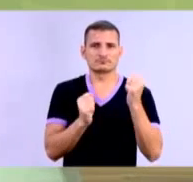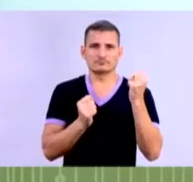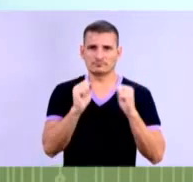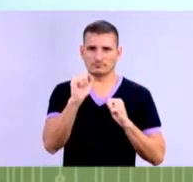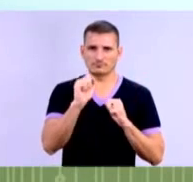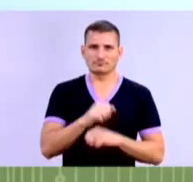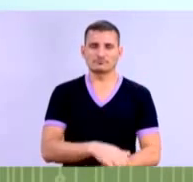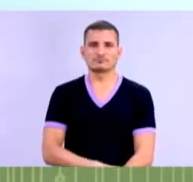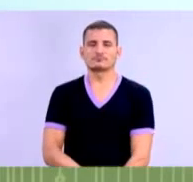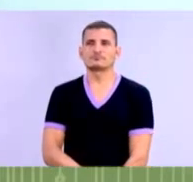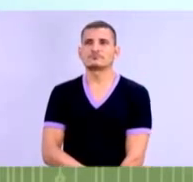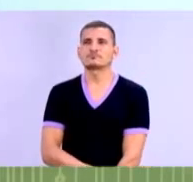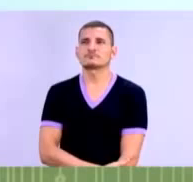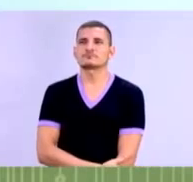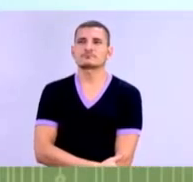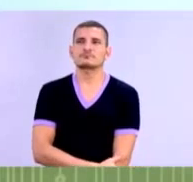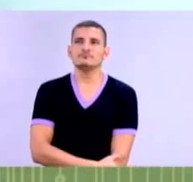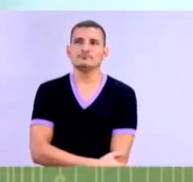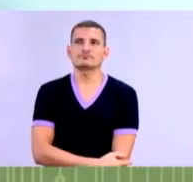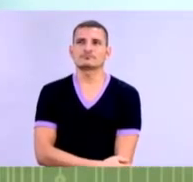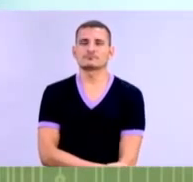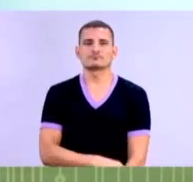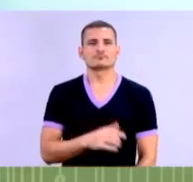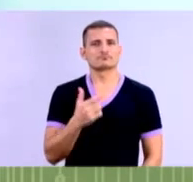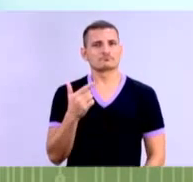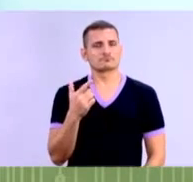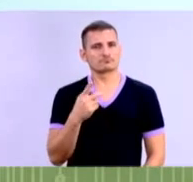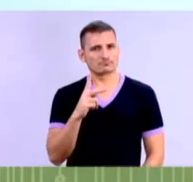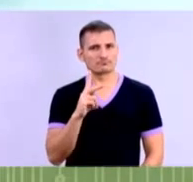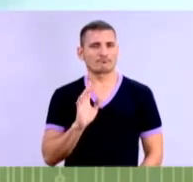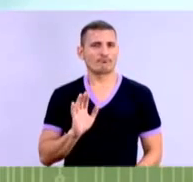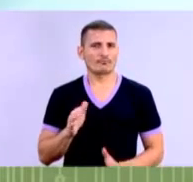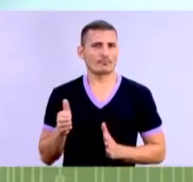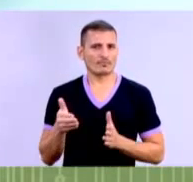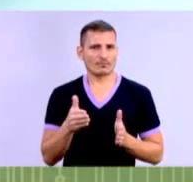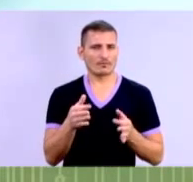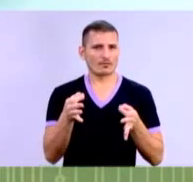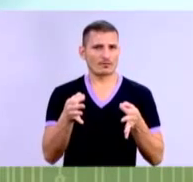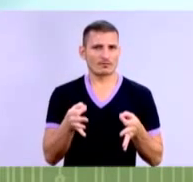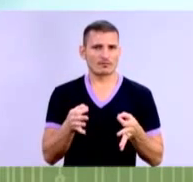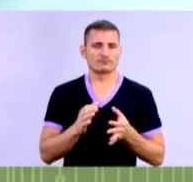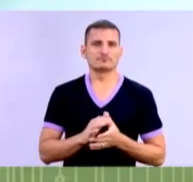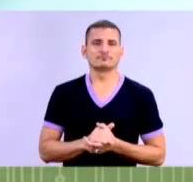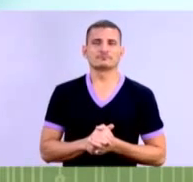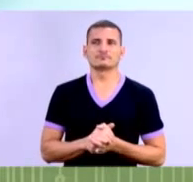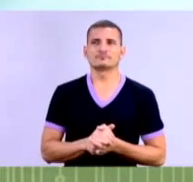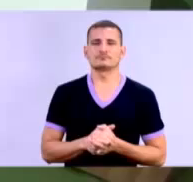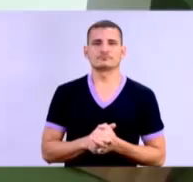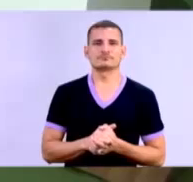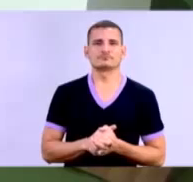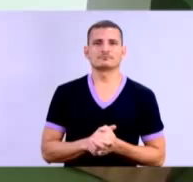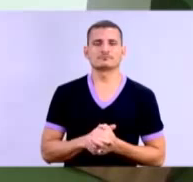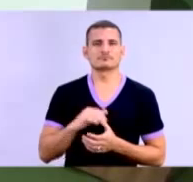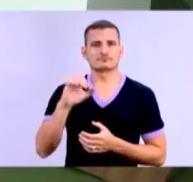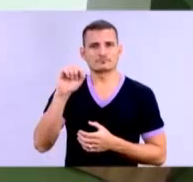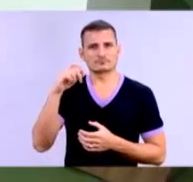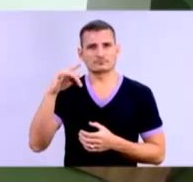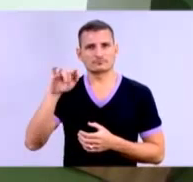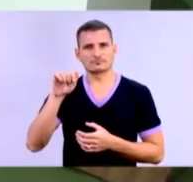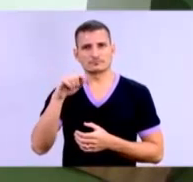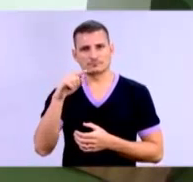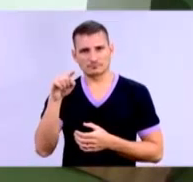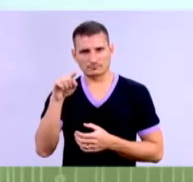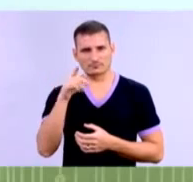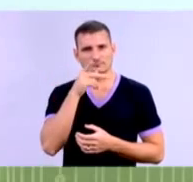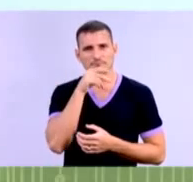Bom, é isso aí, vocês estão no caminho certo. De quais campos, polos mesmo? Desculpa. Espigão do Oeste e o Porto Velho, Zona